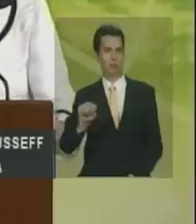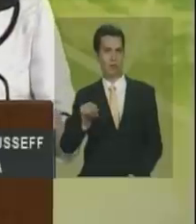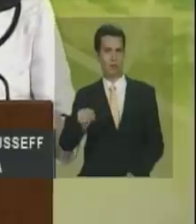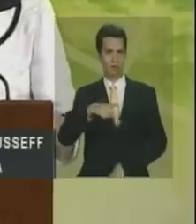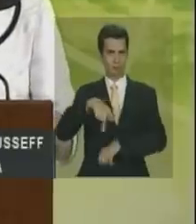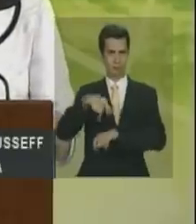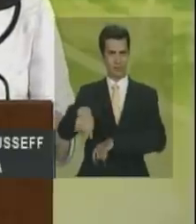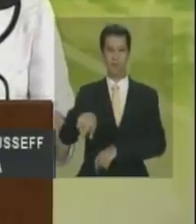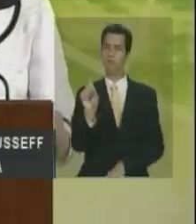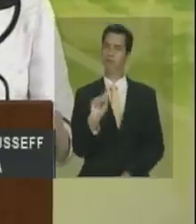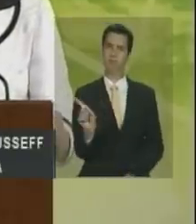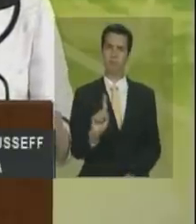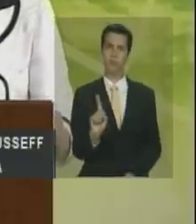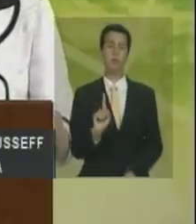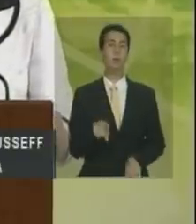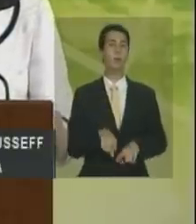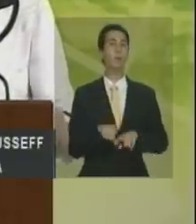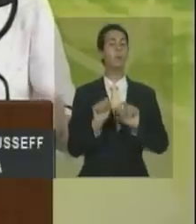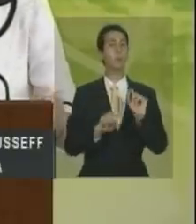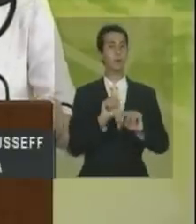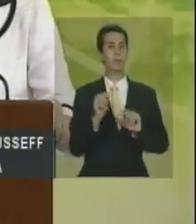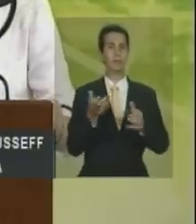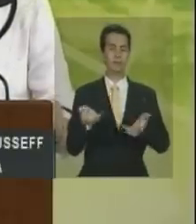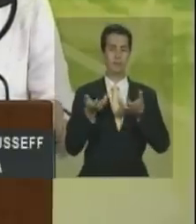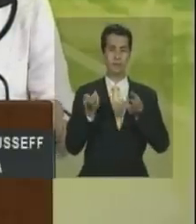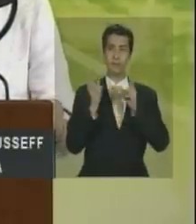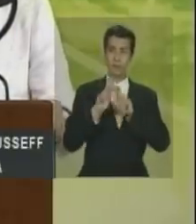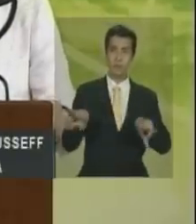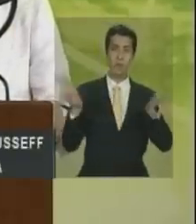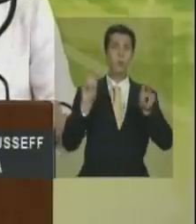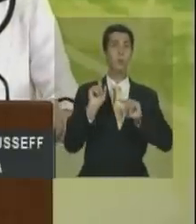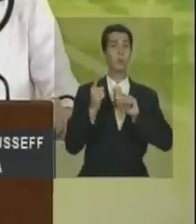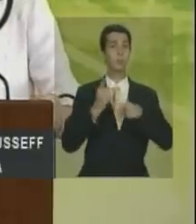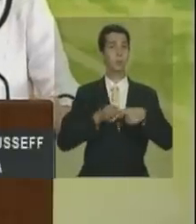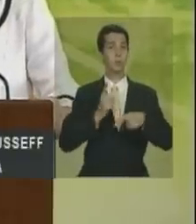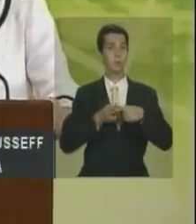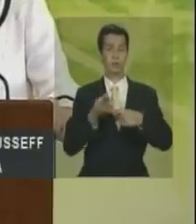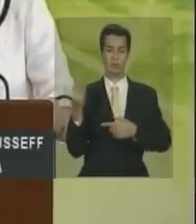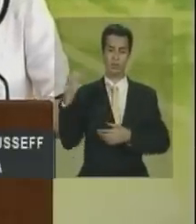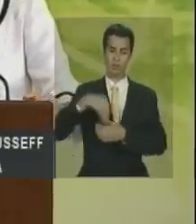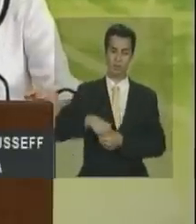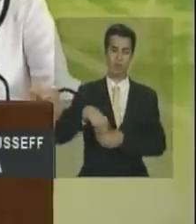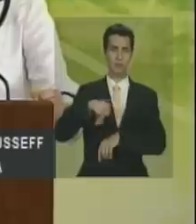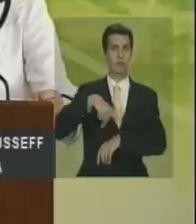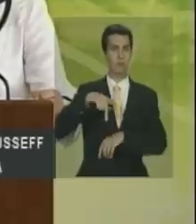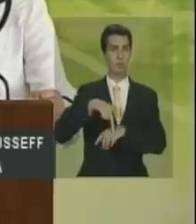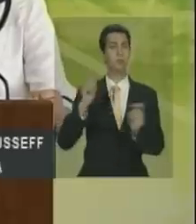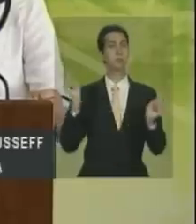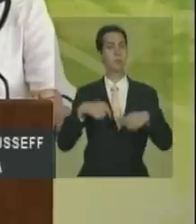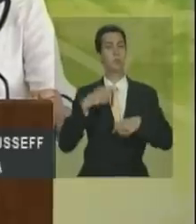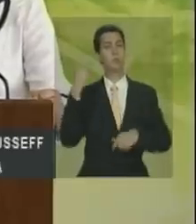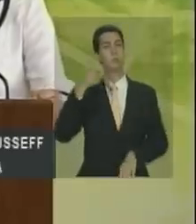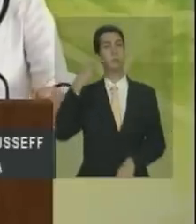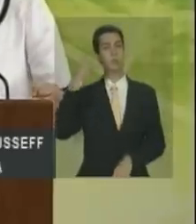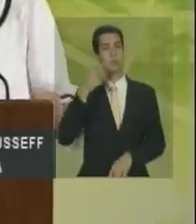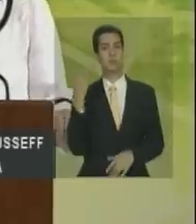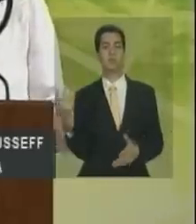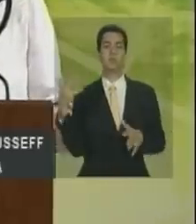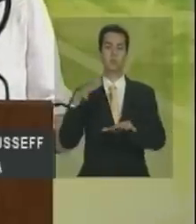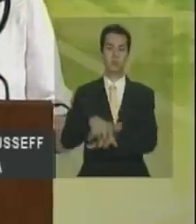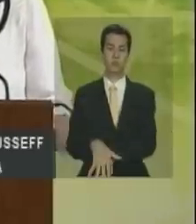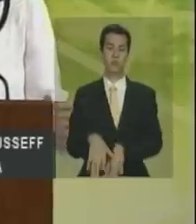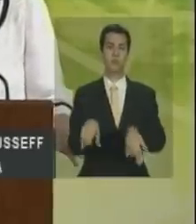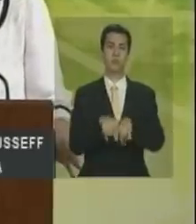sim para uma visão de que os mercados internos, com políticas de inclusão social e